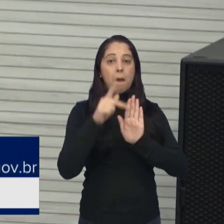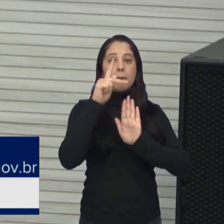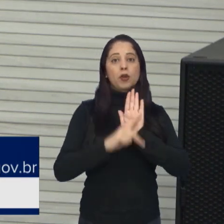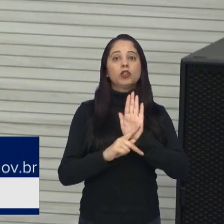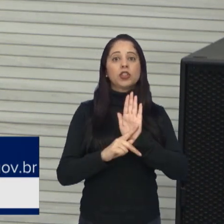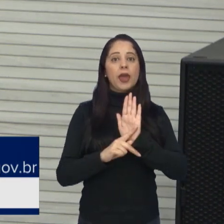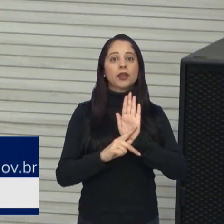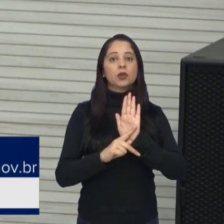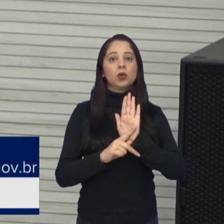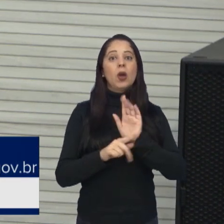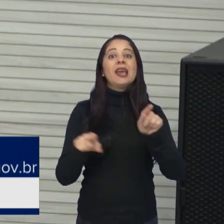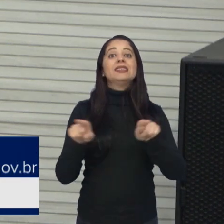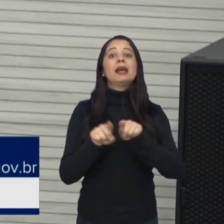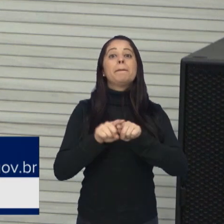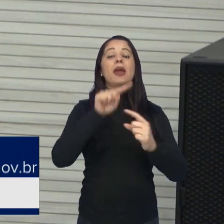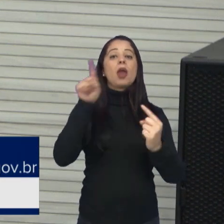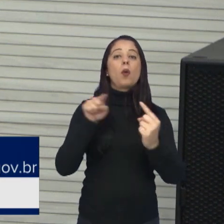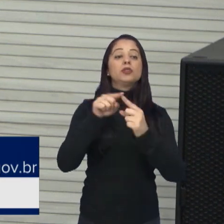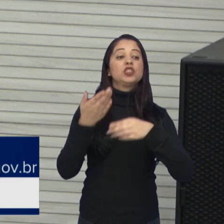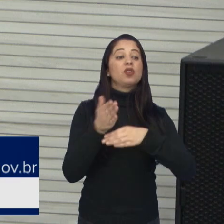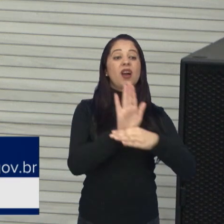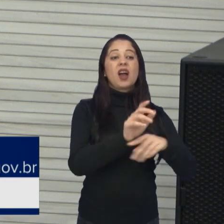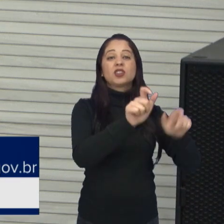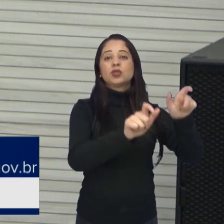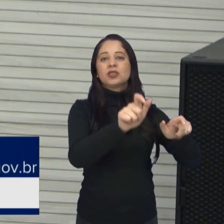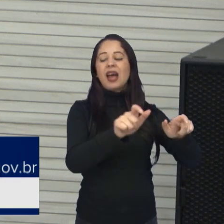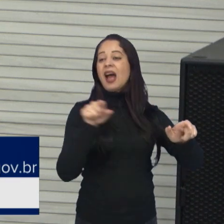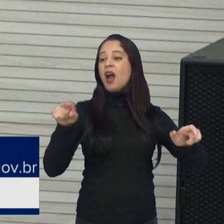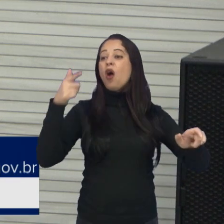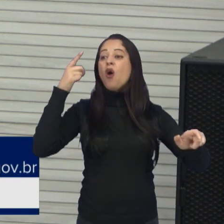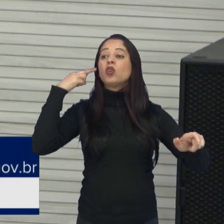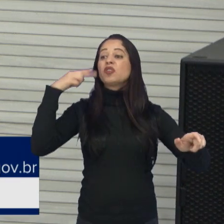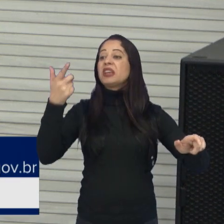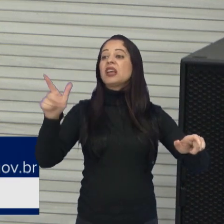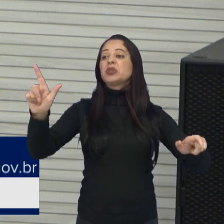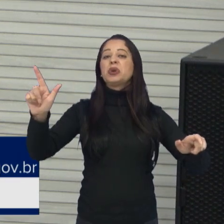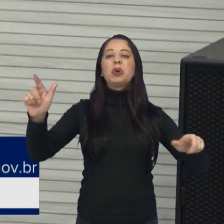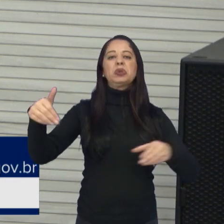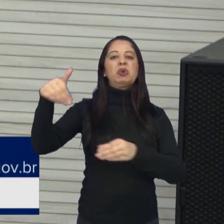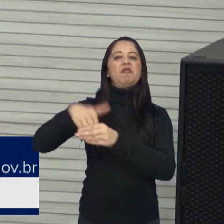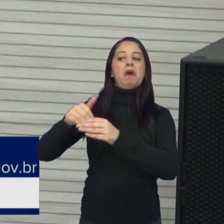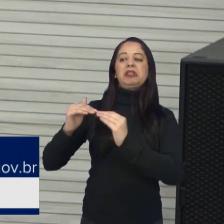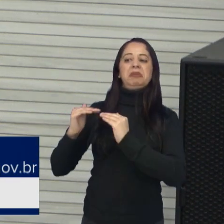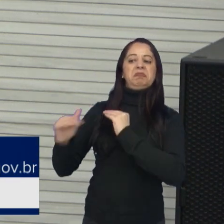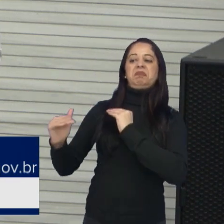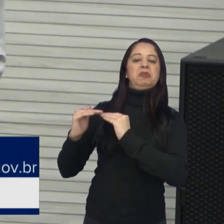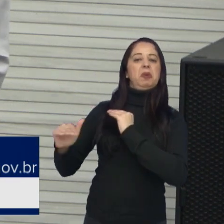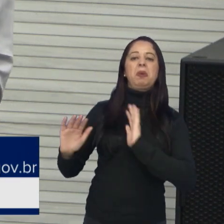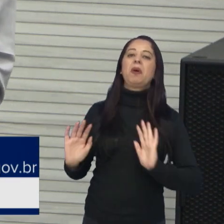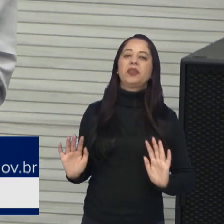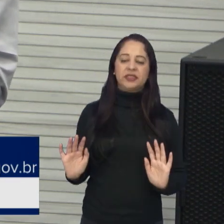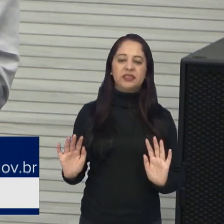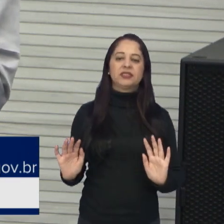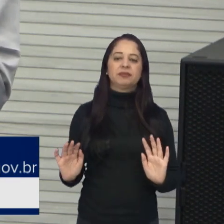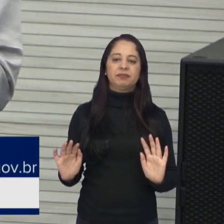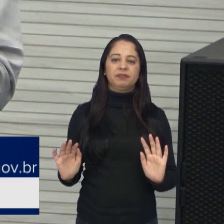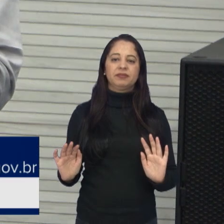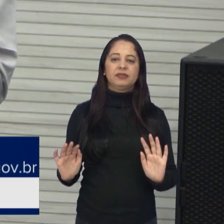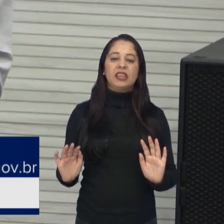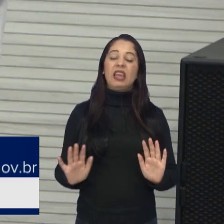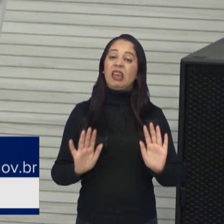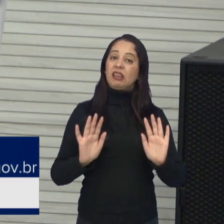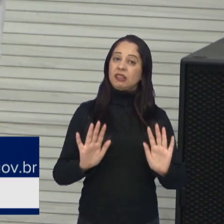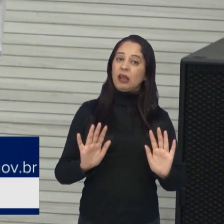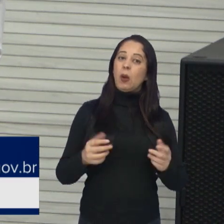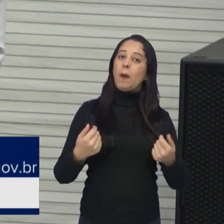também de caráter social, as pessoas não acompanham o nosso voto. Então é interessante, esse selo do quanto pior, melhor, deveria